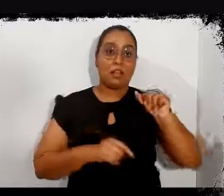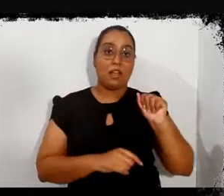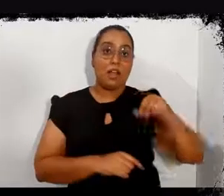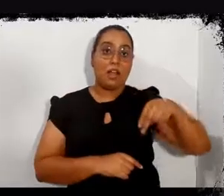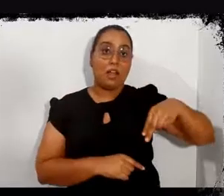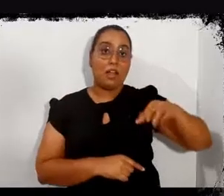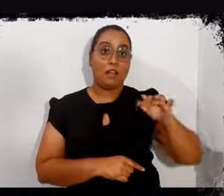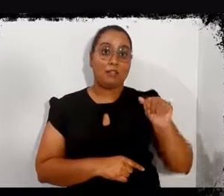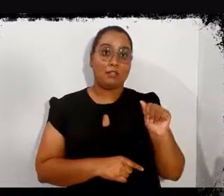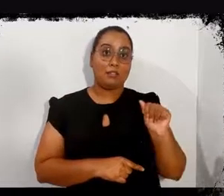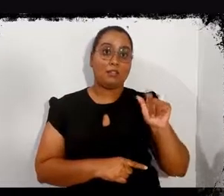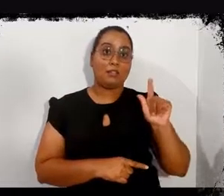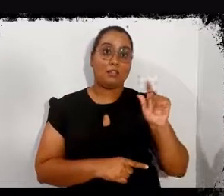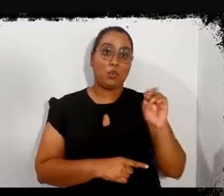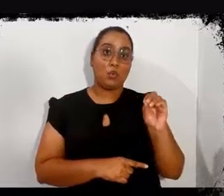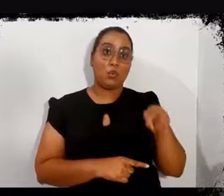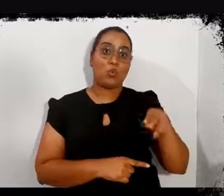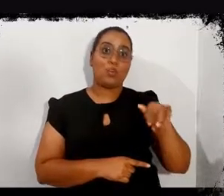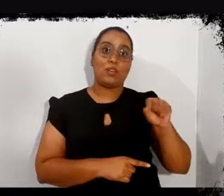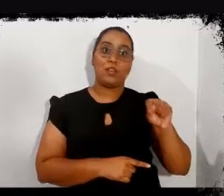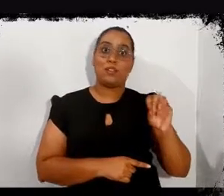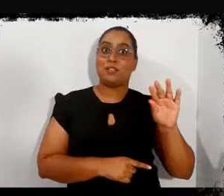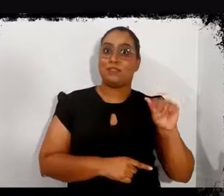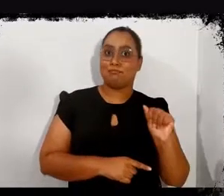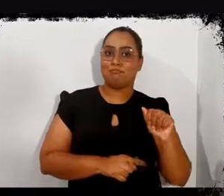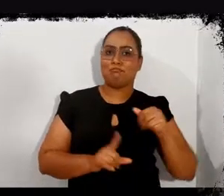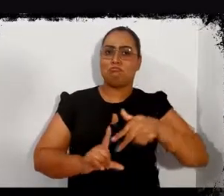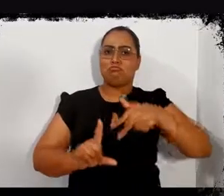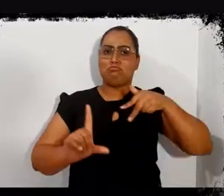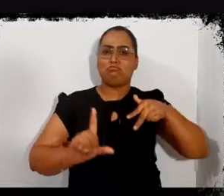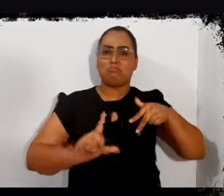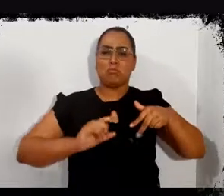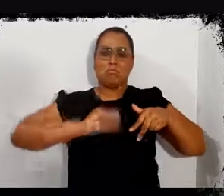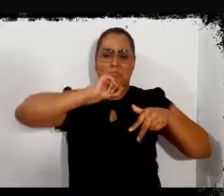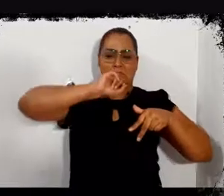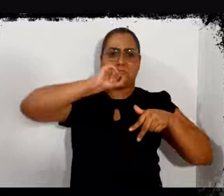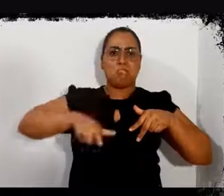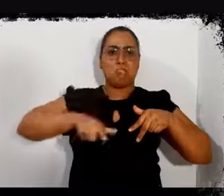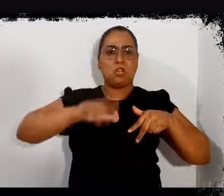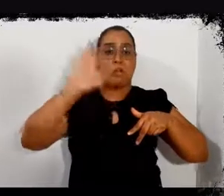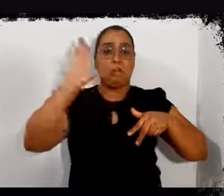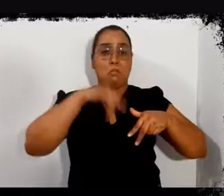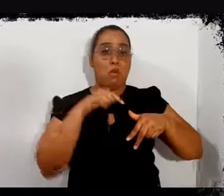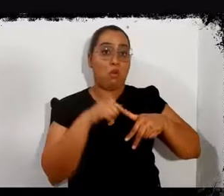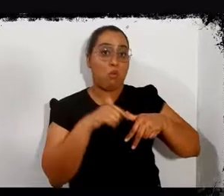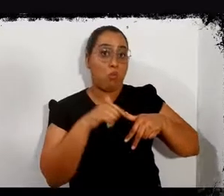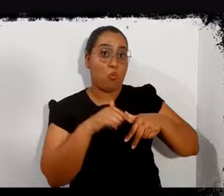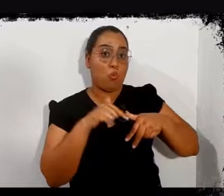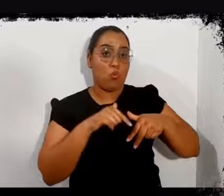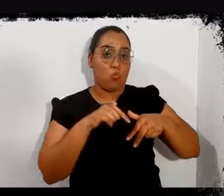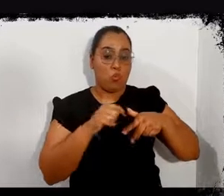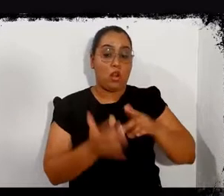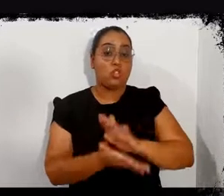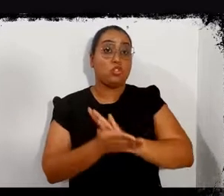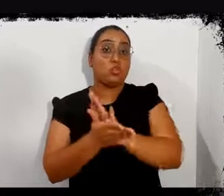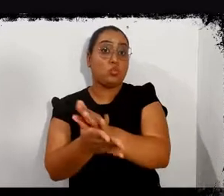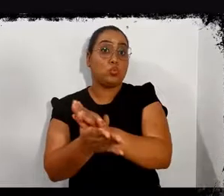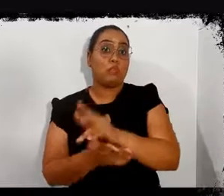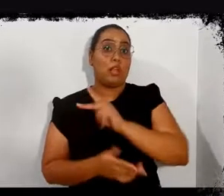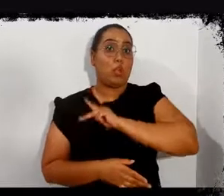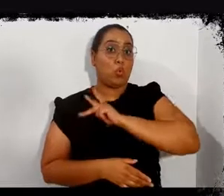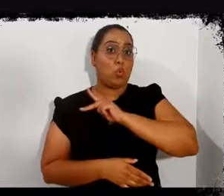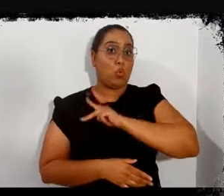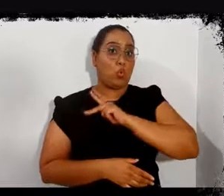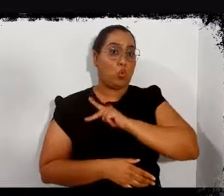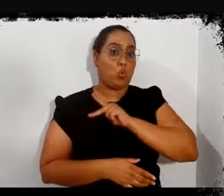ação. O doador é aquele que dá ao herói um objeto mágico, ou o orienta,